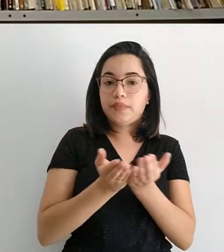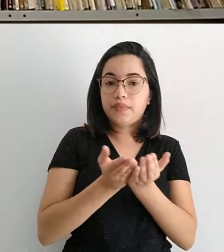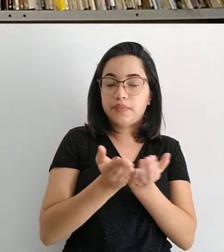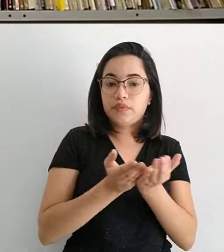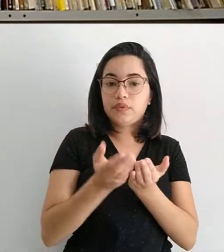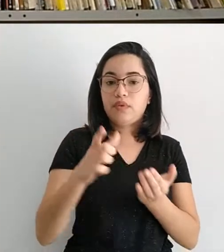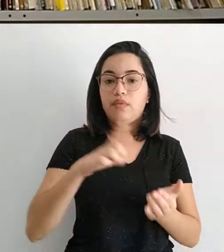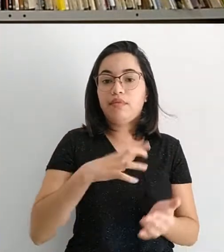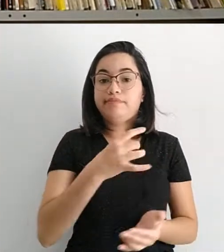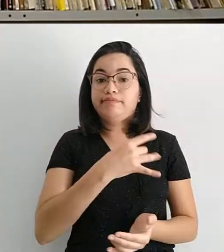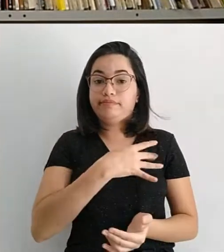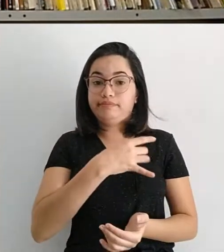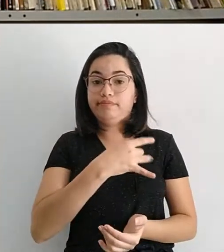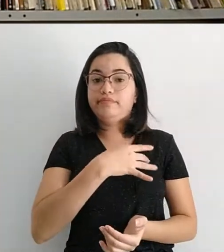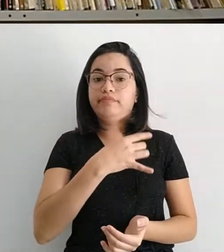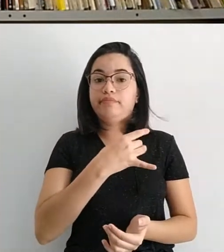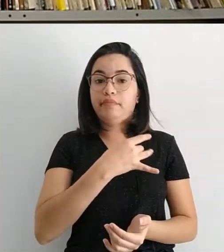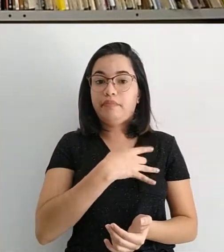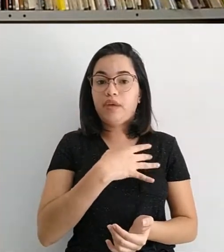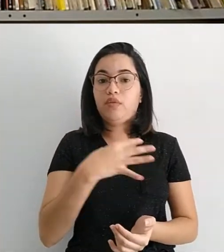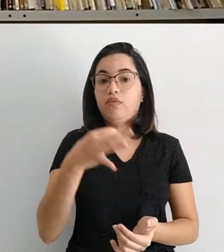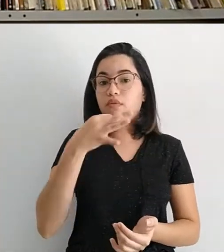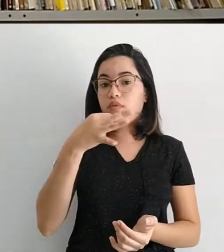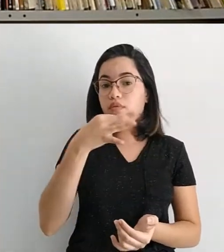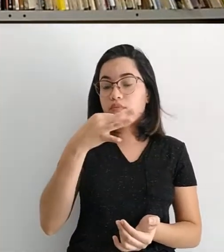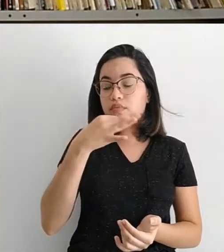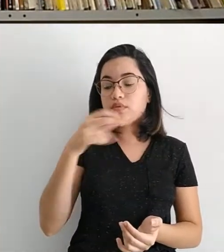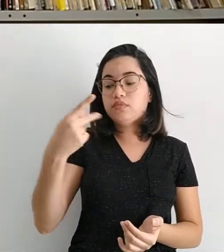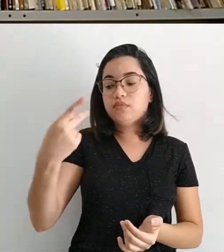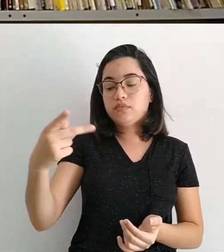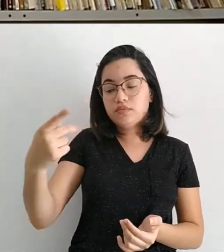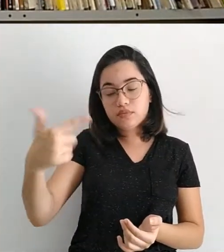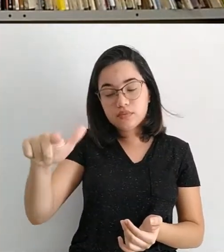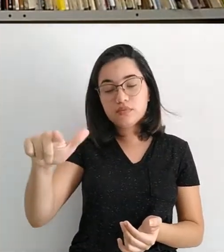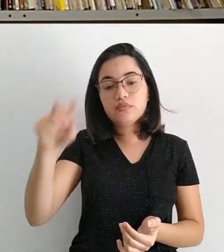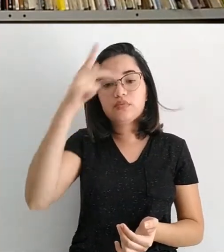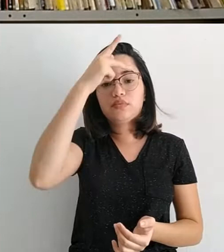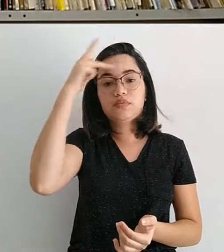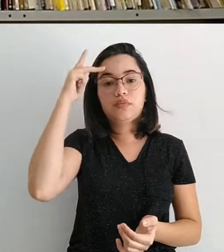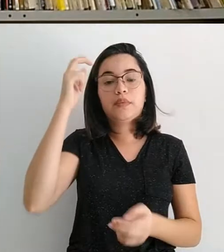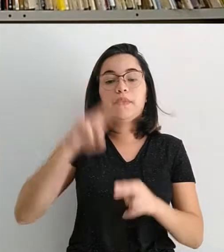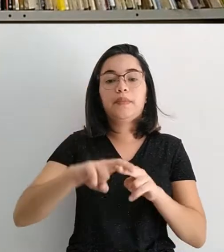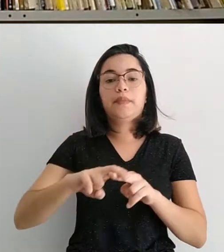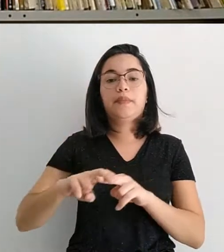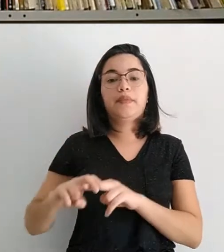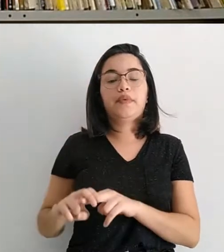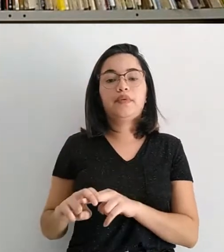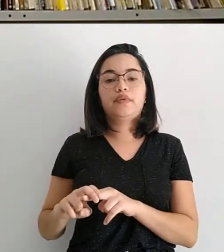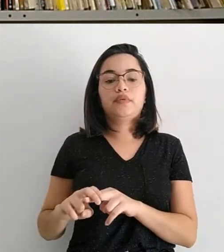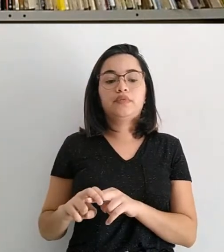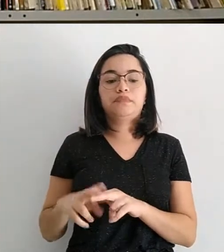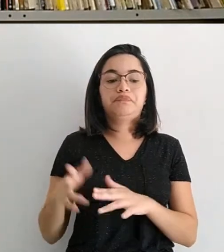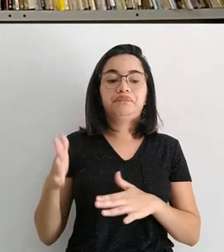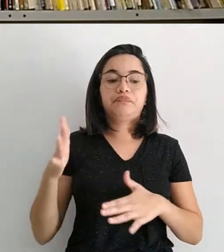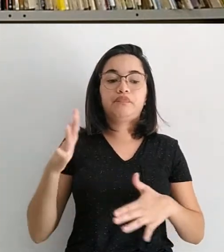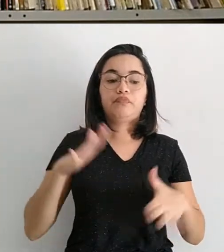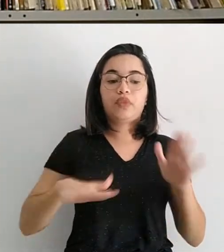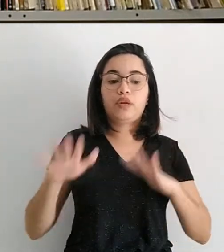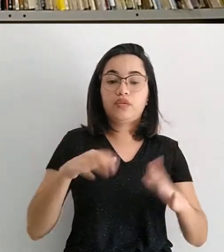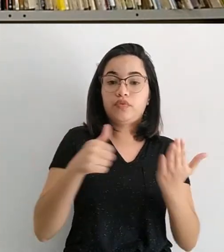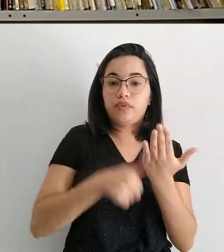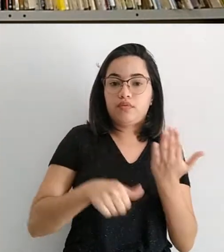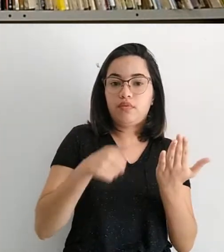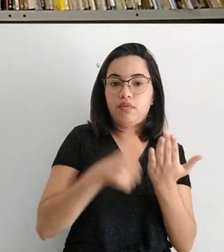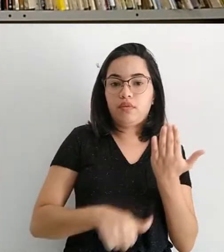crentes têm medo da opinião das outras pessoas. E por causa disso, às vezes